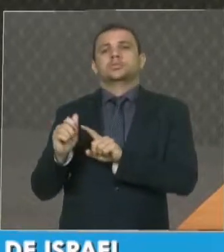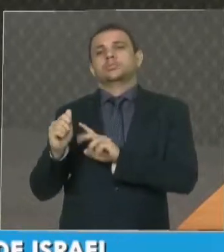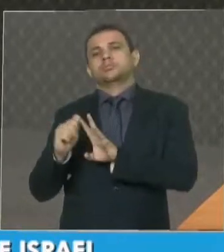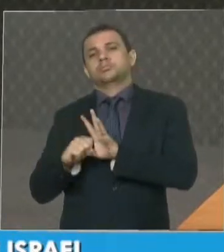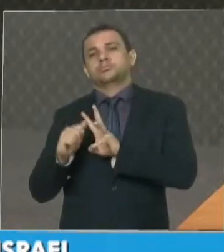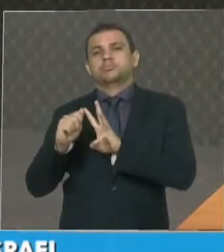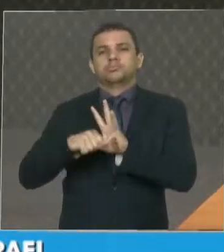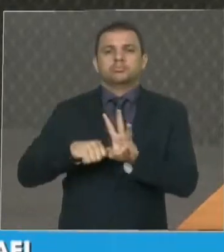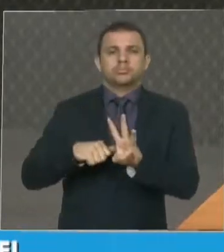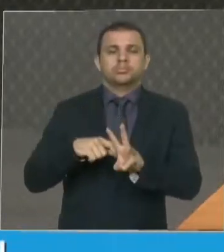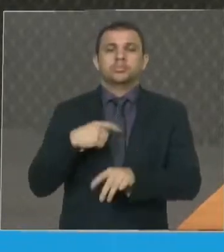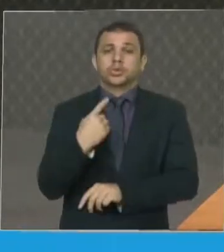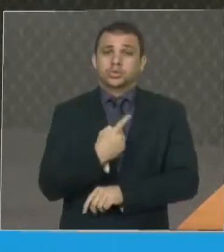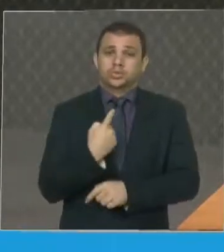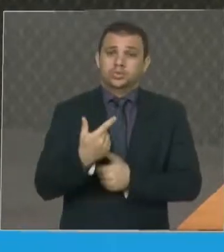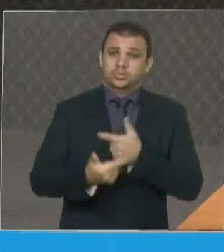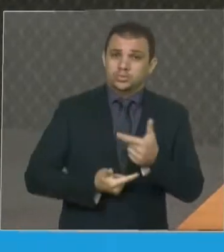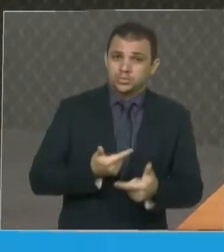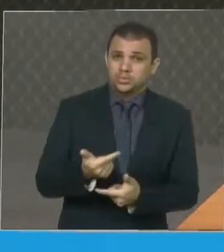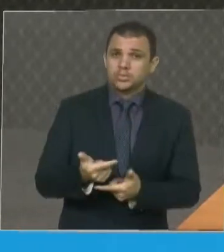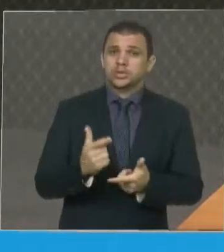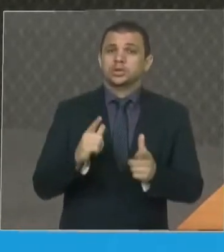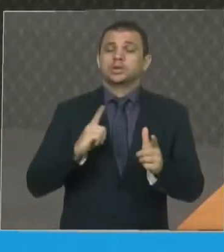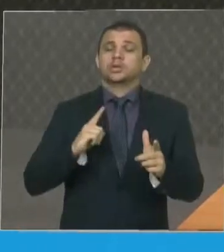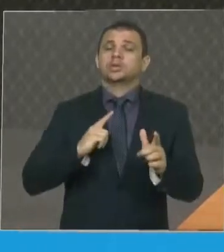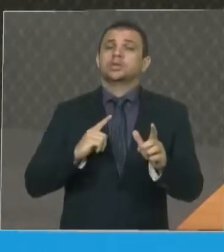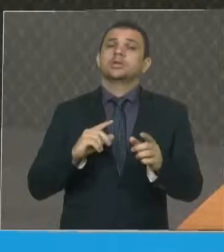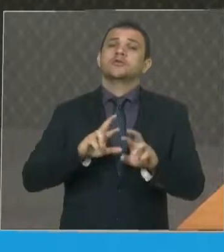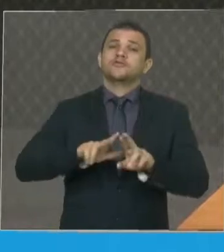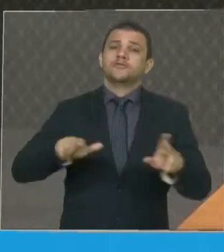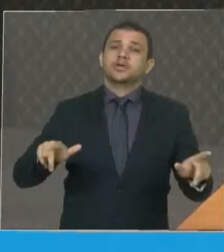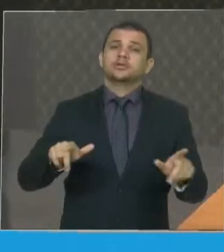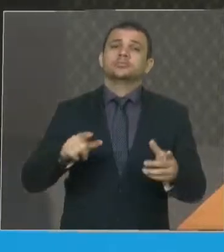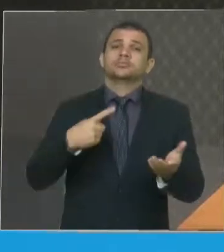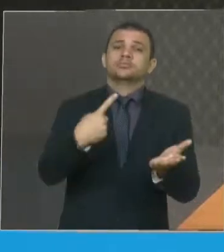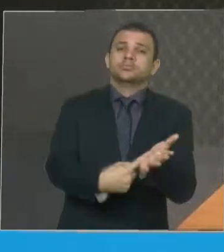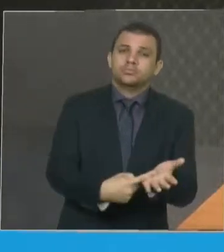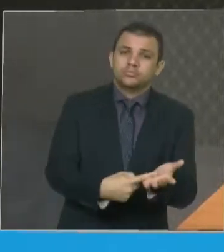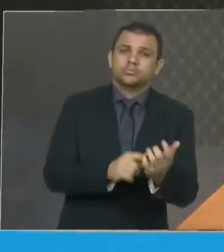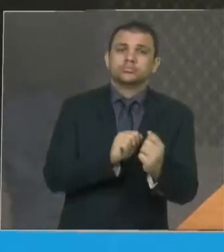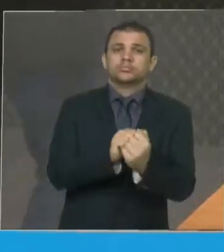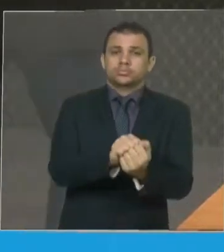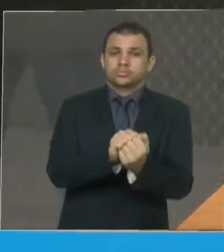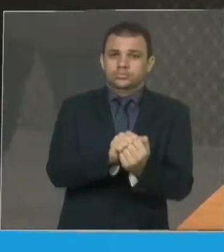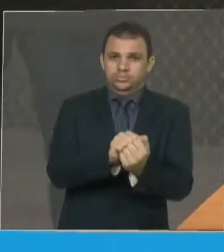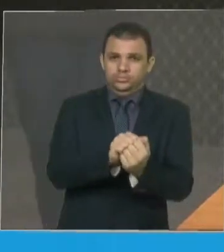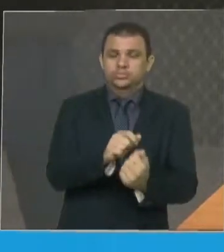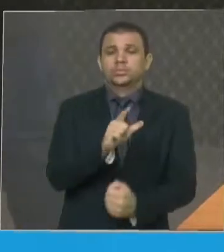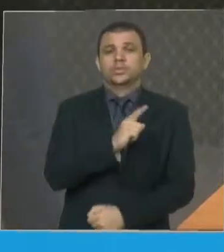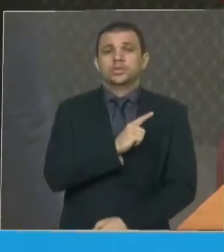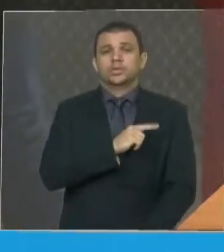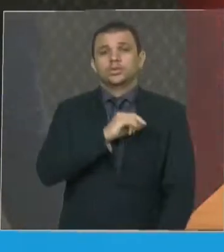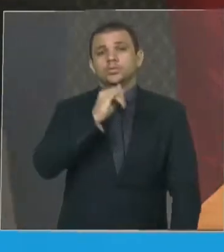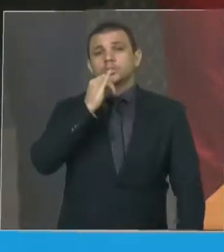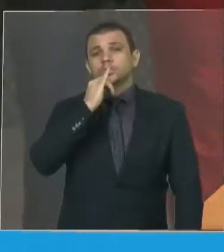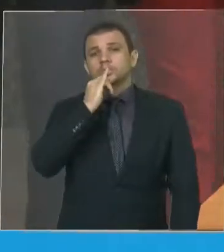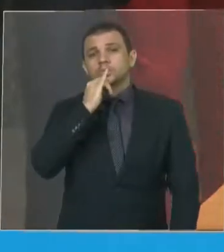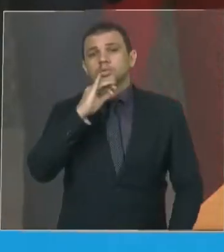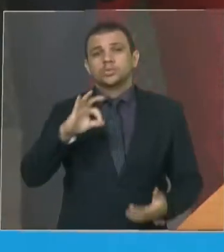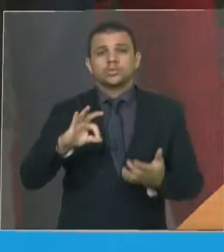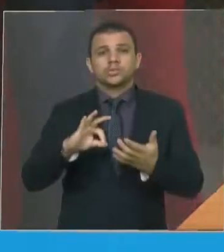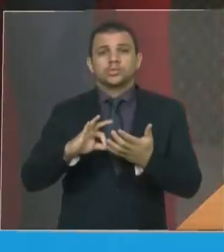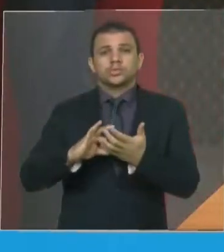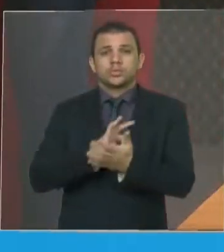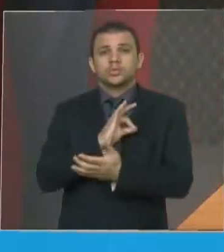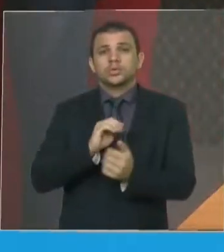fazemos muitos acordos juntos. Firmamos o ministro, o chanceler da Itamaraty,